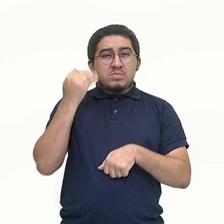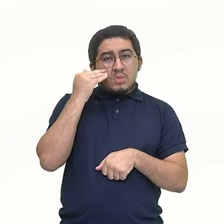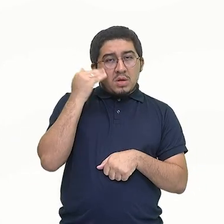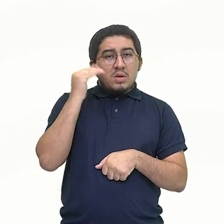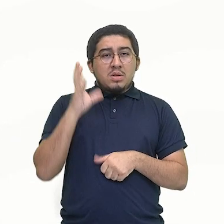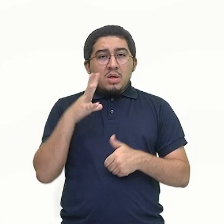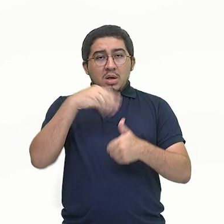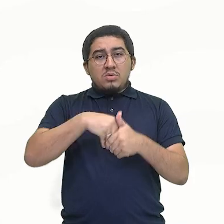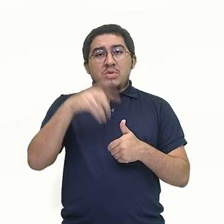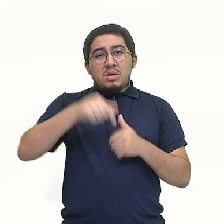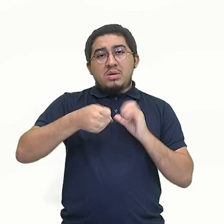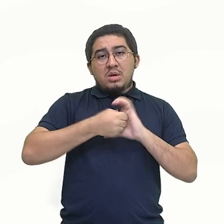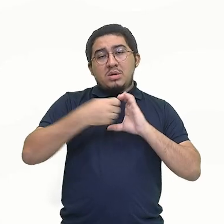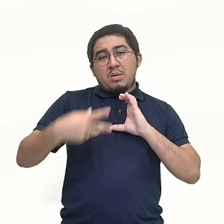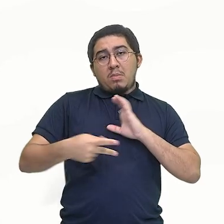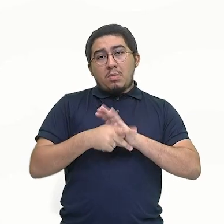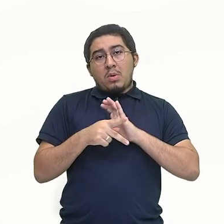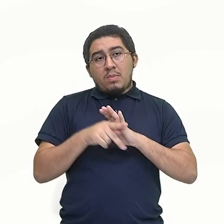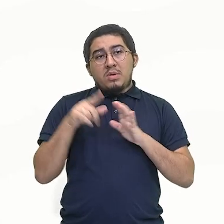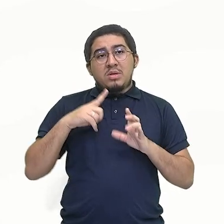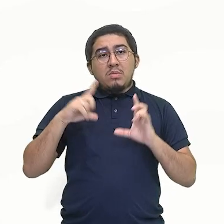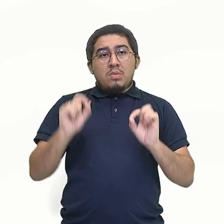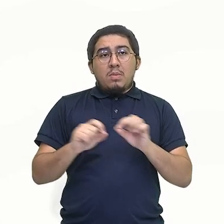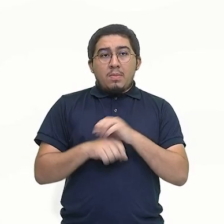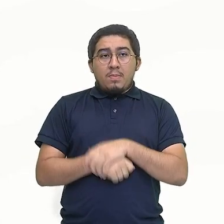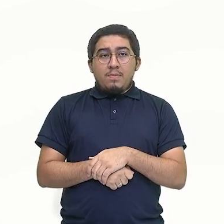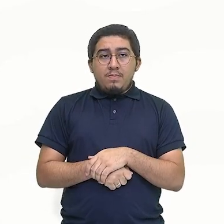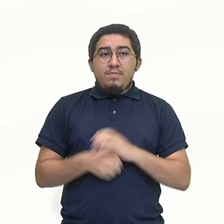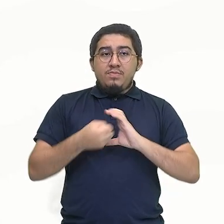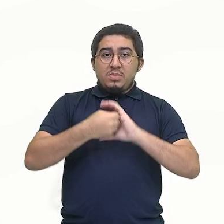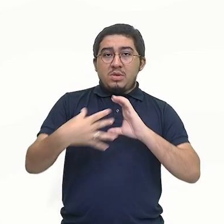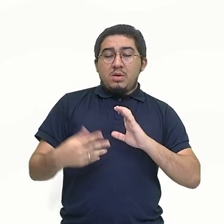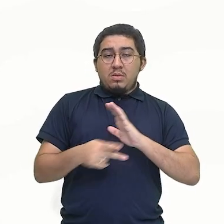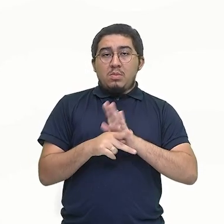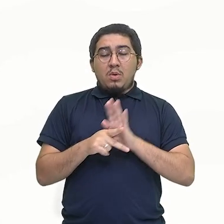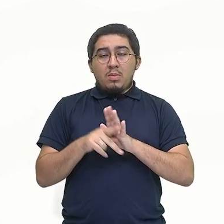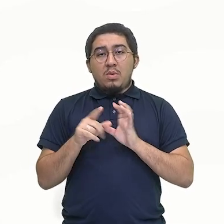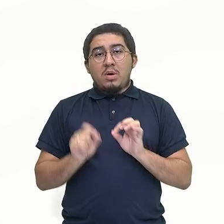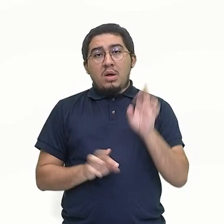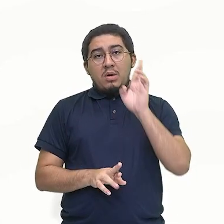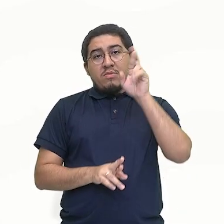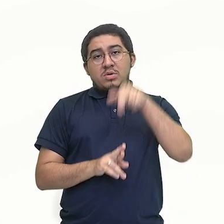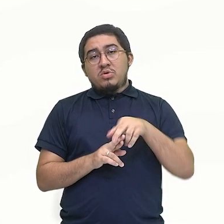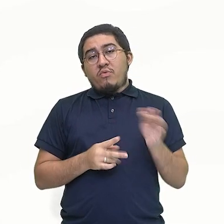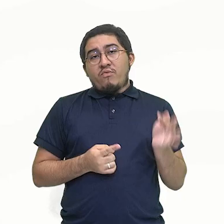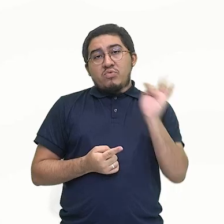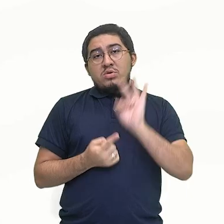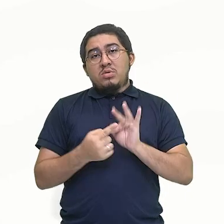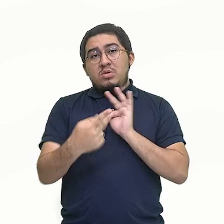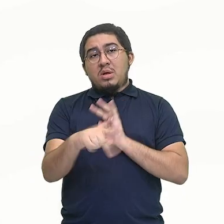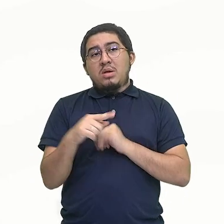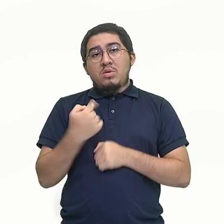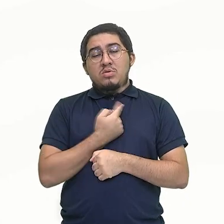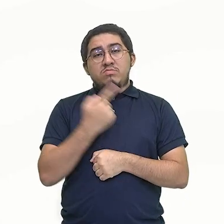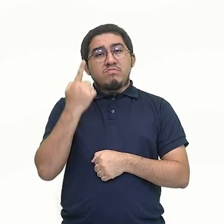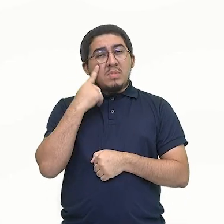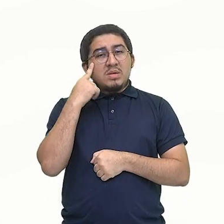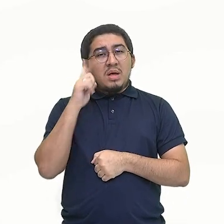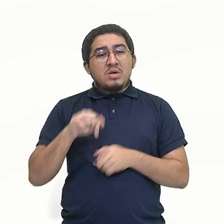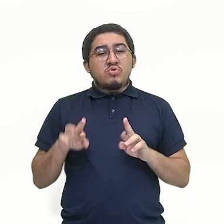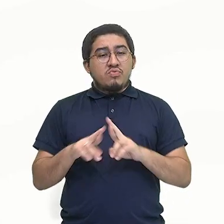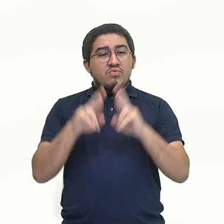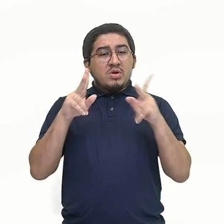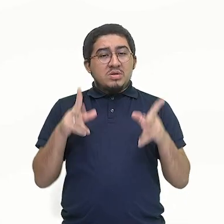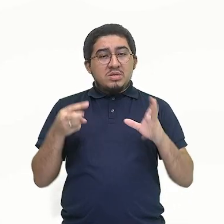assim, dessa caracterização, ela possui especificações quanto à sua função, que é o que nós chamamos de diferenciação